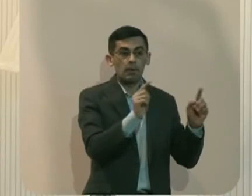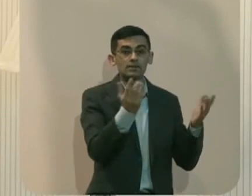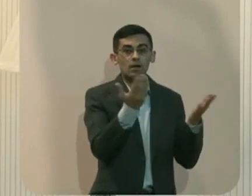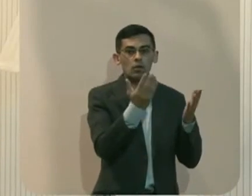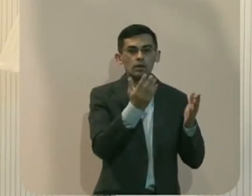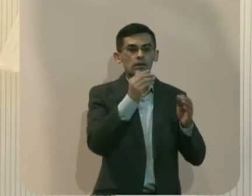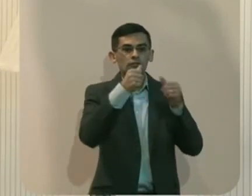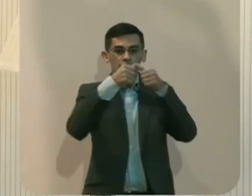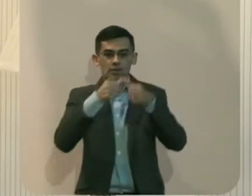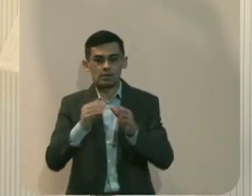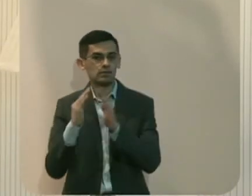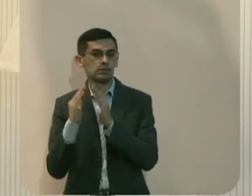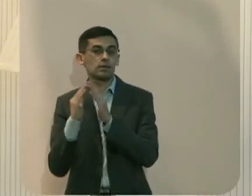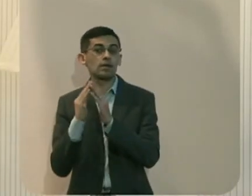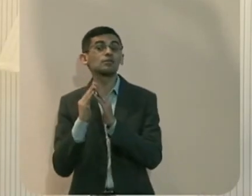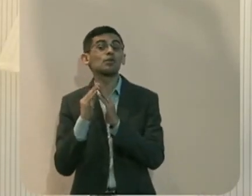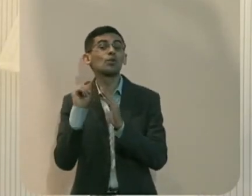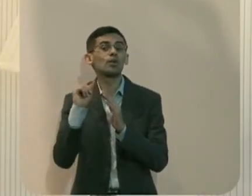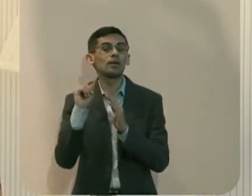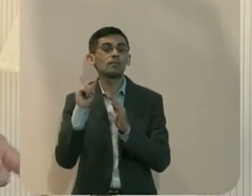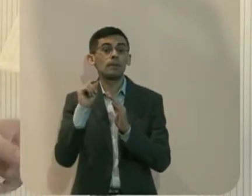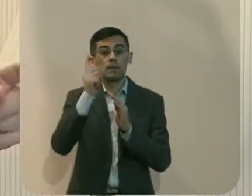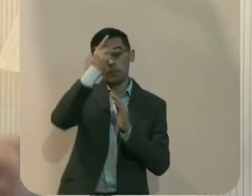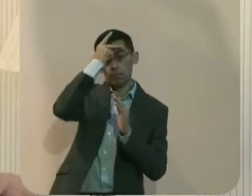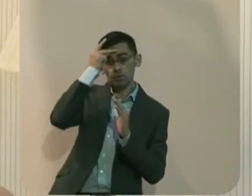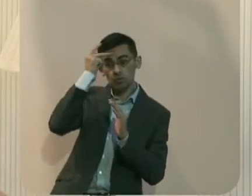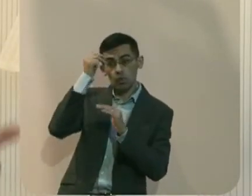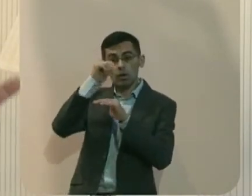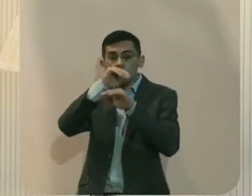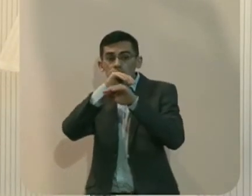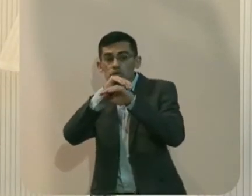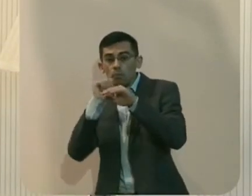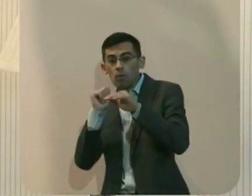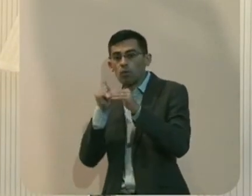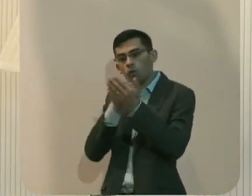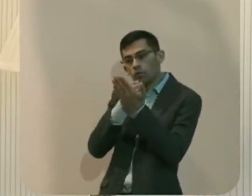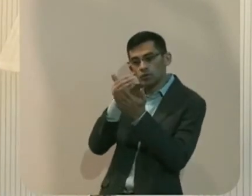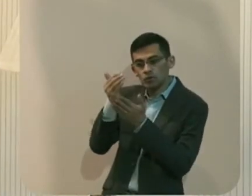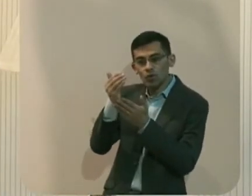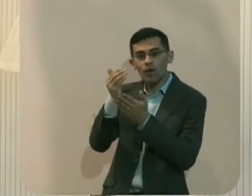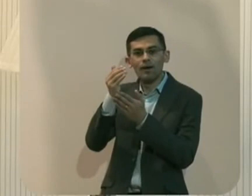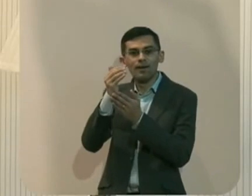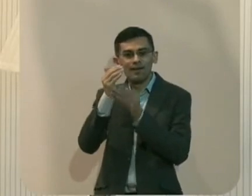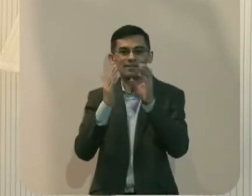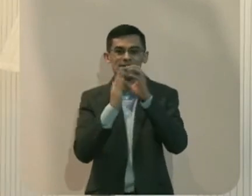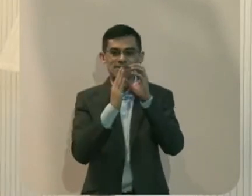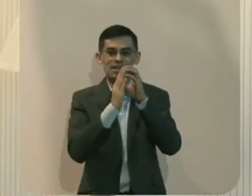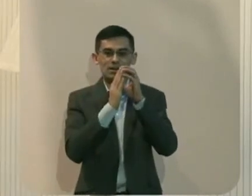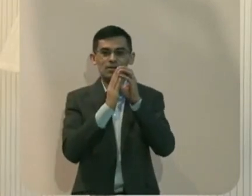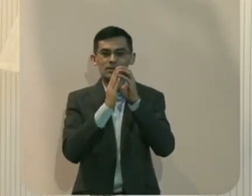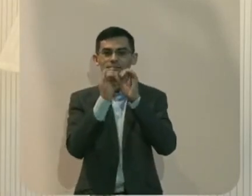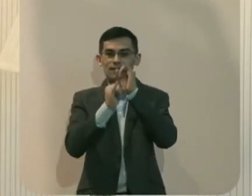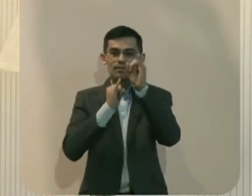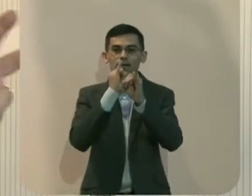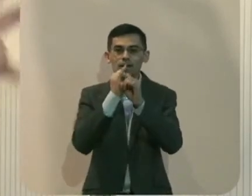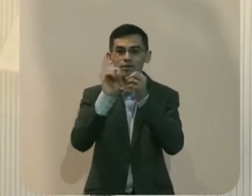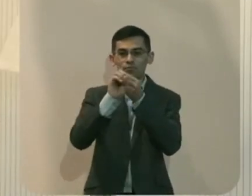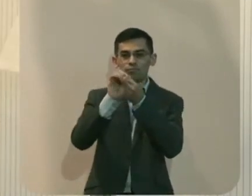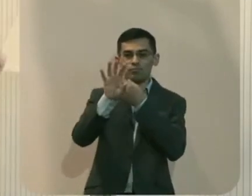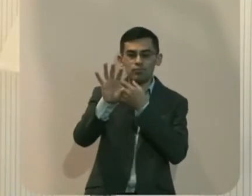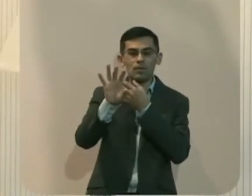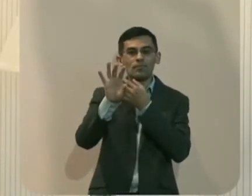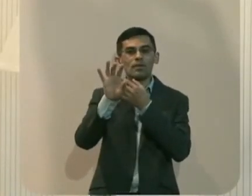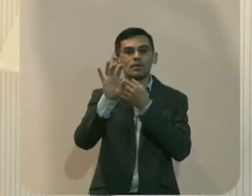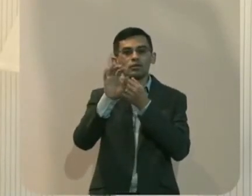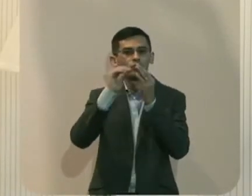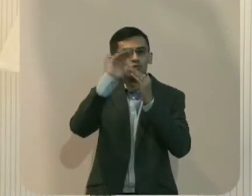em confinamento, não é? E que alguém da sua casa ia à célula, começaram a participar da célula também online, lá pelos